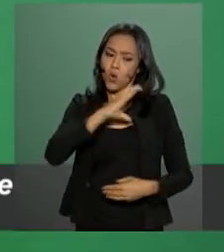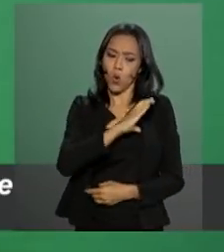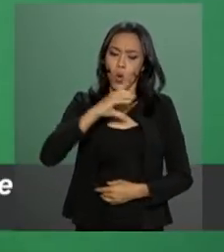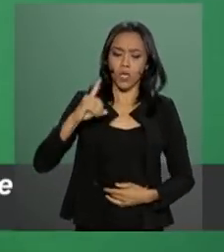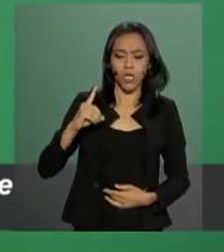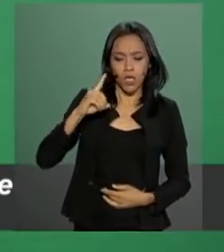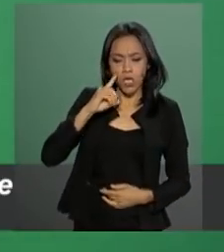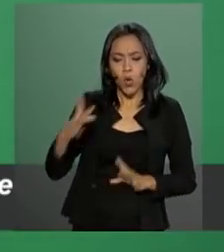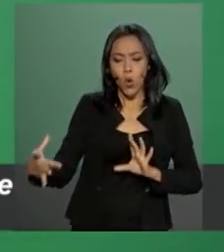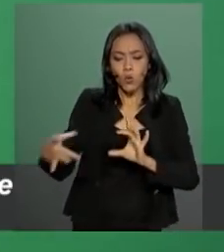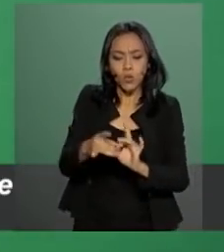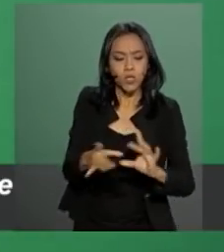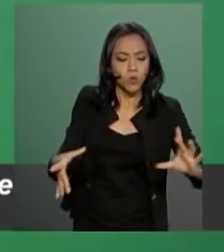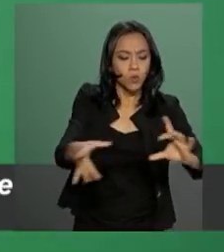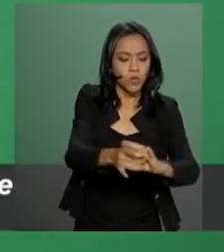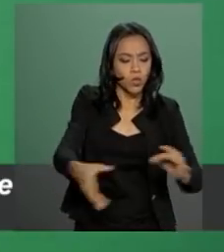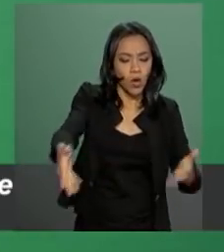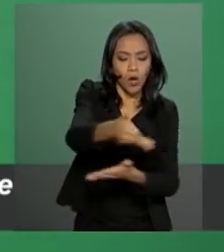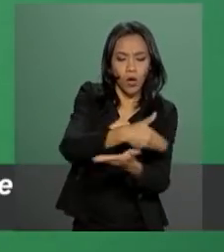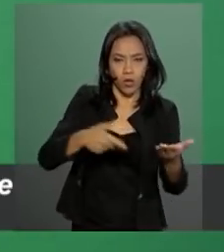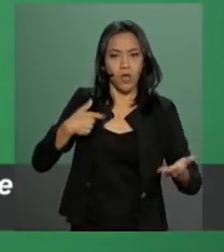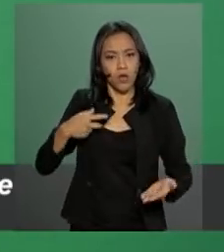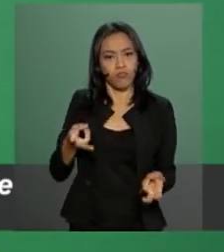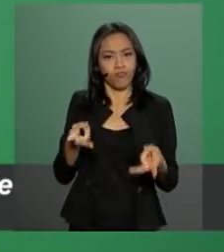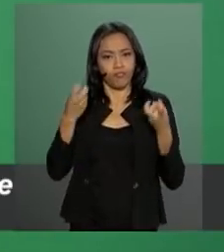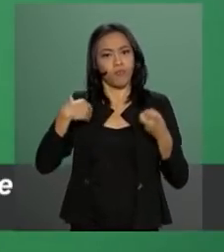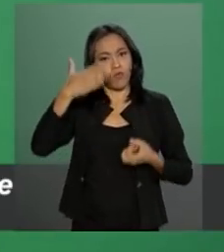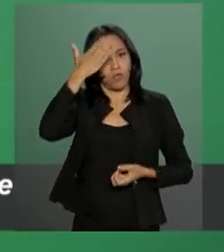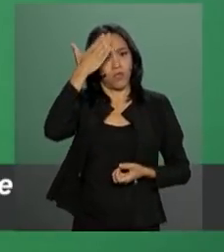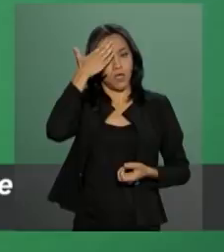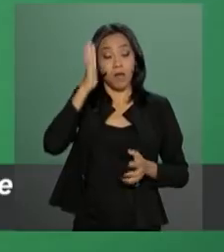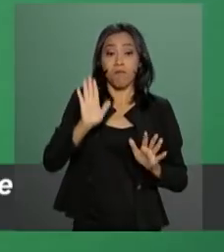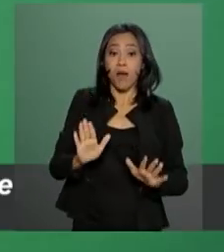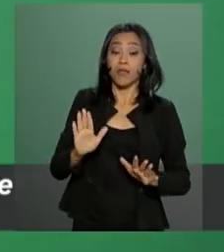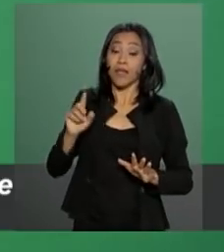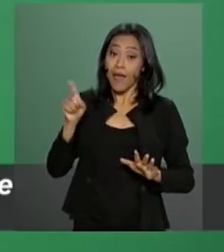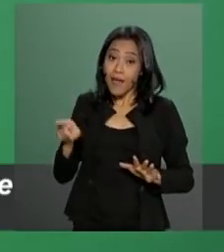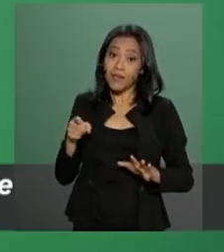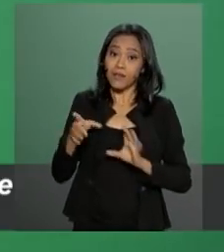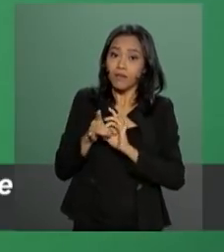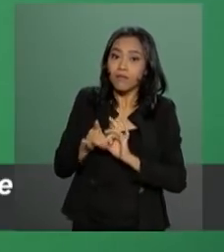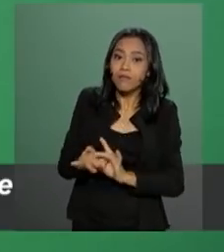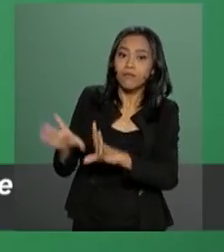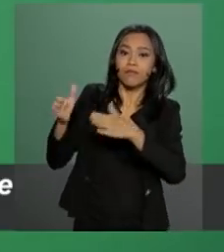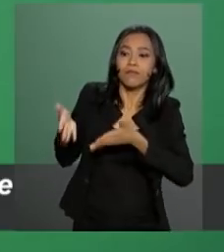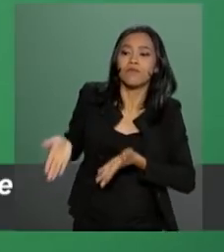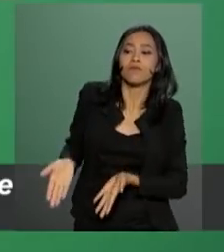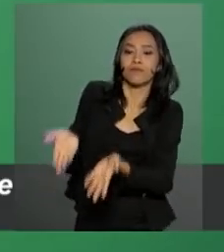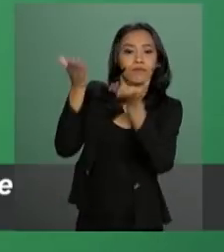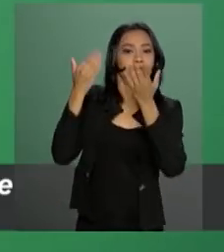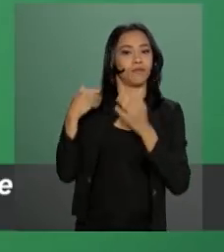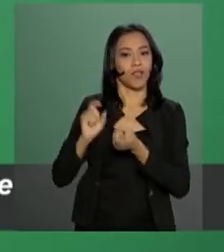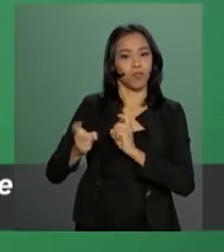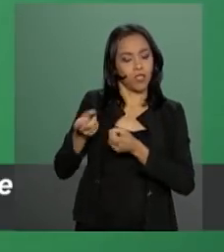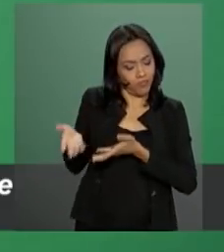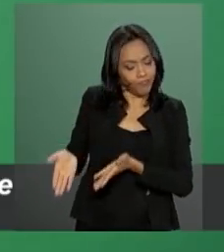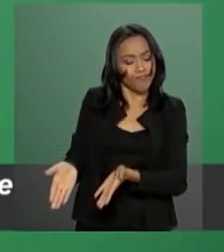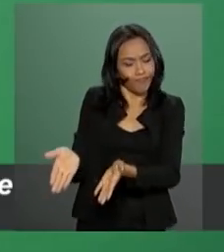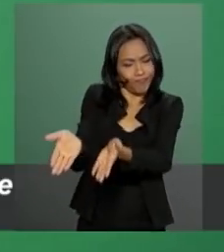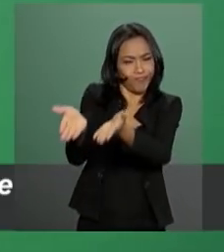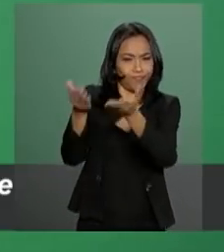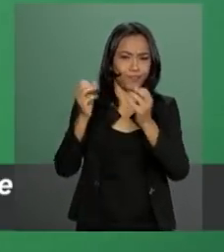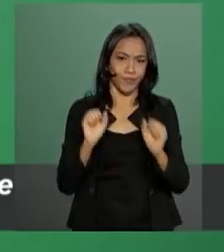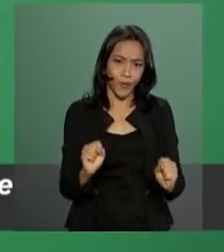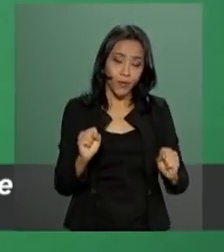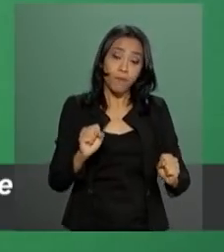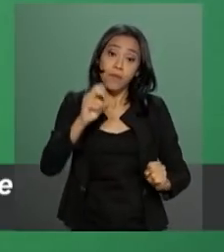vezes os integram mas a verdade é que essa descentralização é que gera bons resultados especialmente quando nós